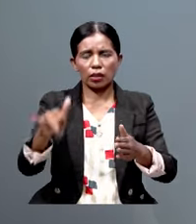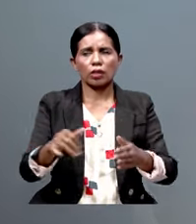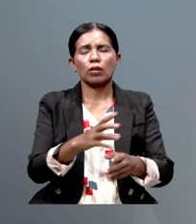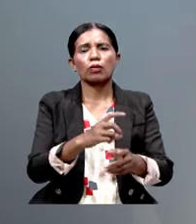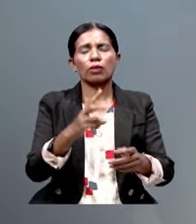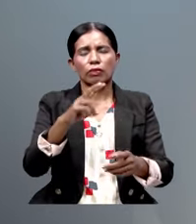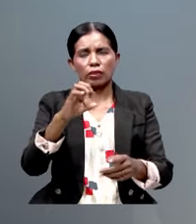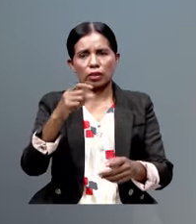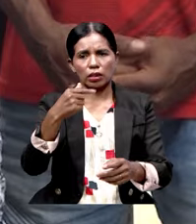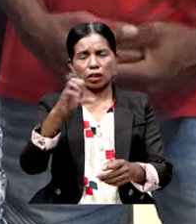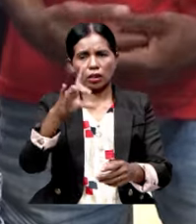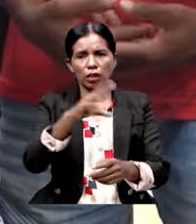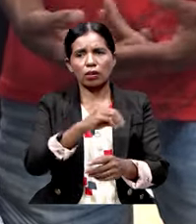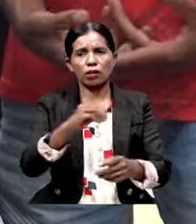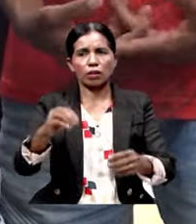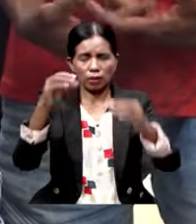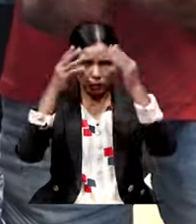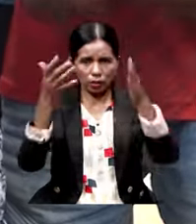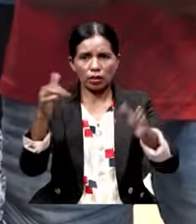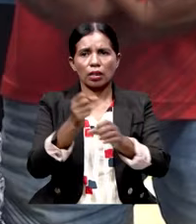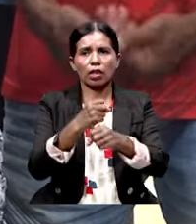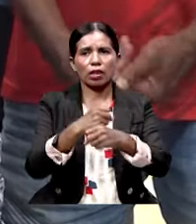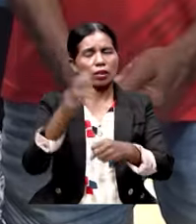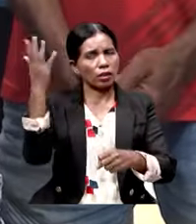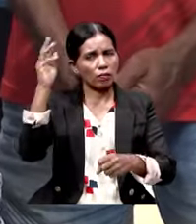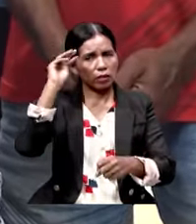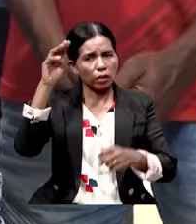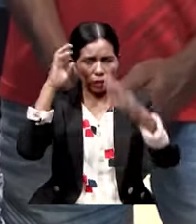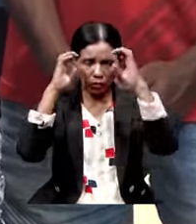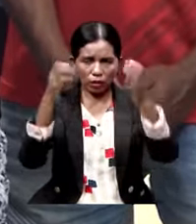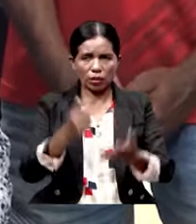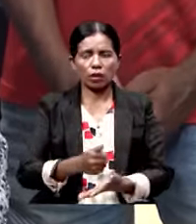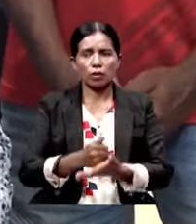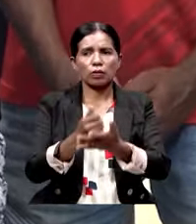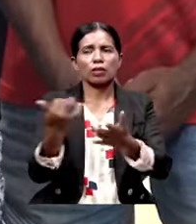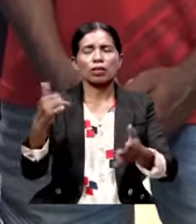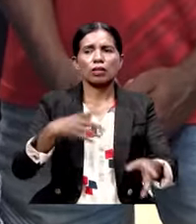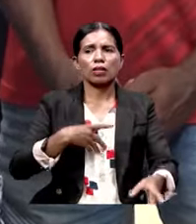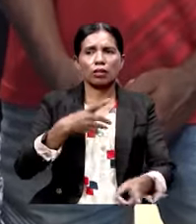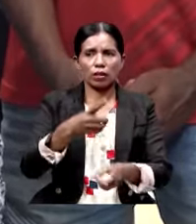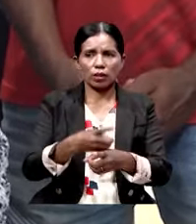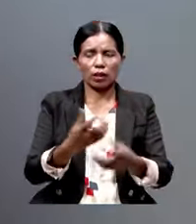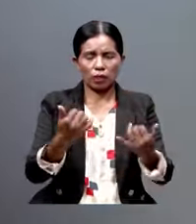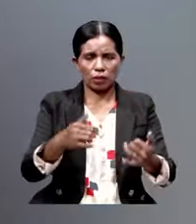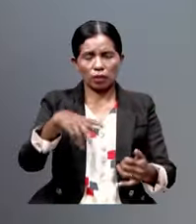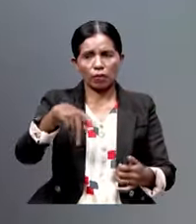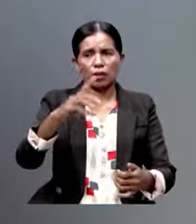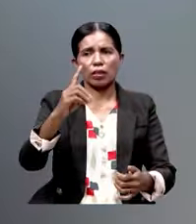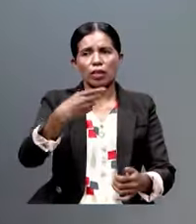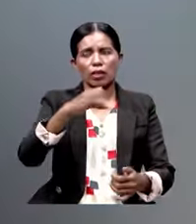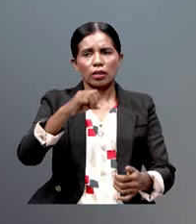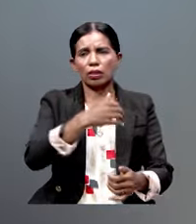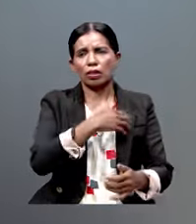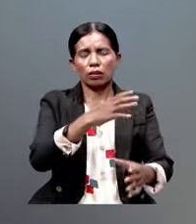Virgilio aktu nebe profesor kontratado Sira halo ia Ministério da Educação ne atu defende sirne direito. Dadaung ne PDHJ seda kusimu ke isa